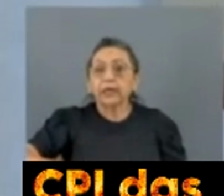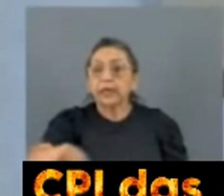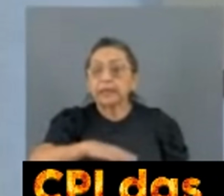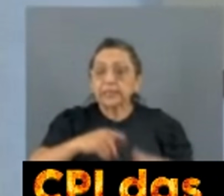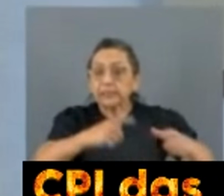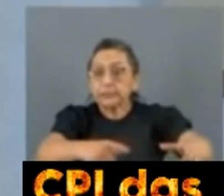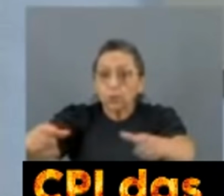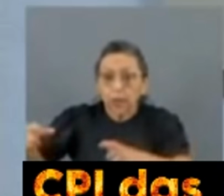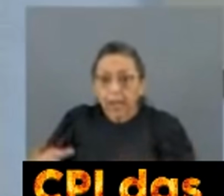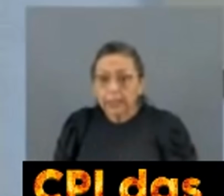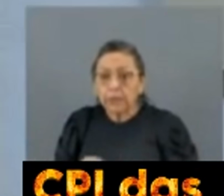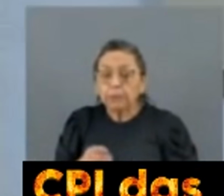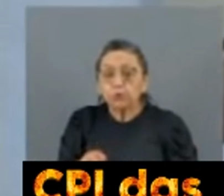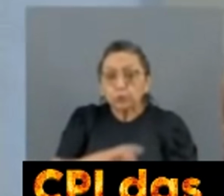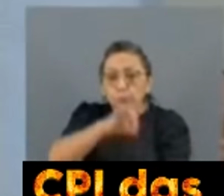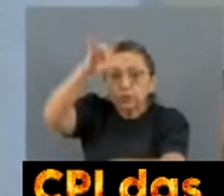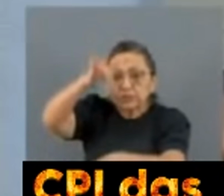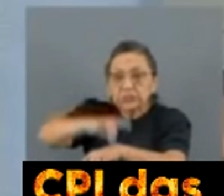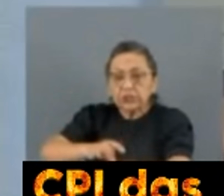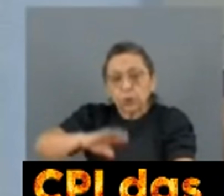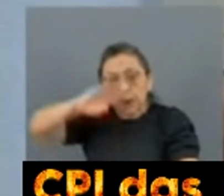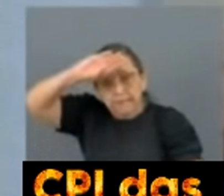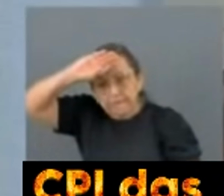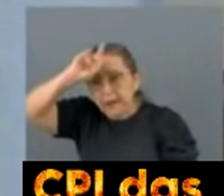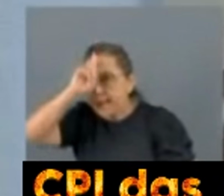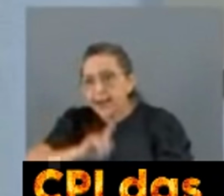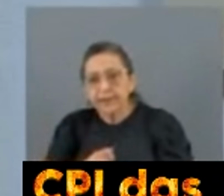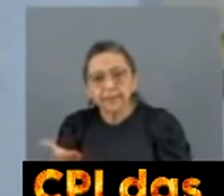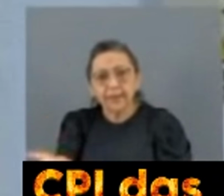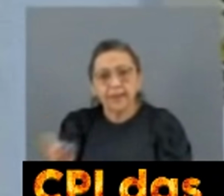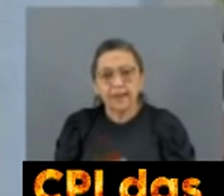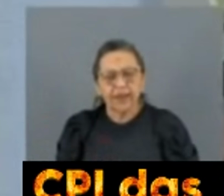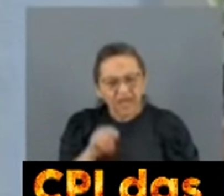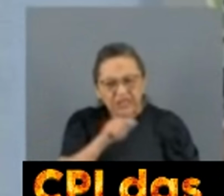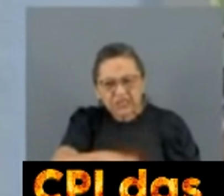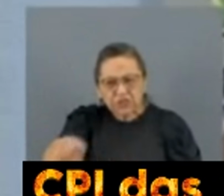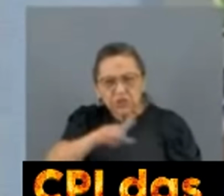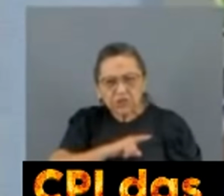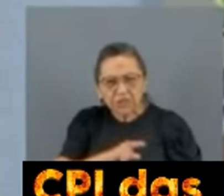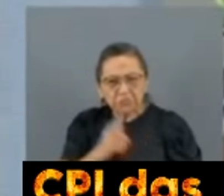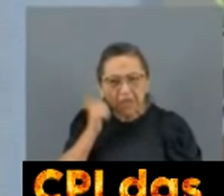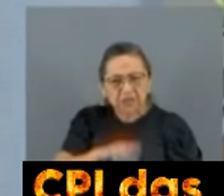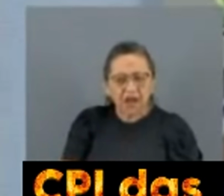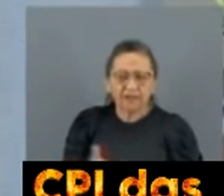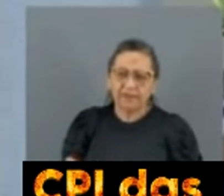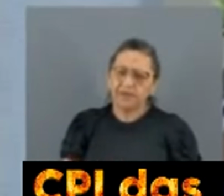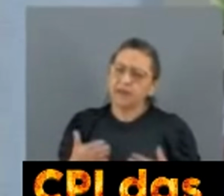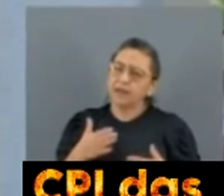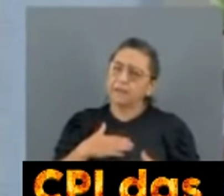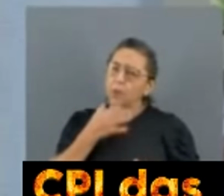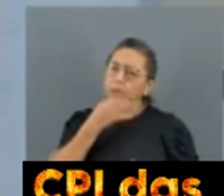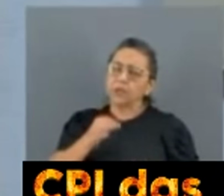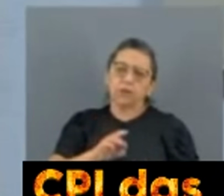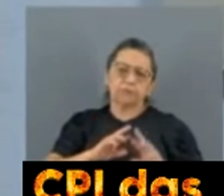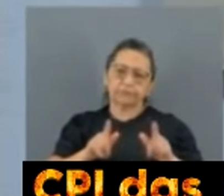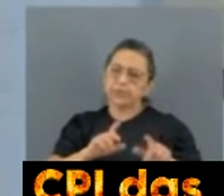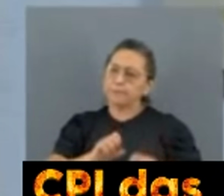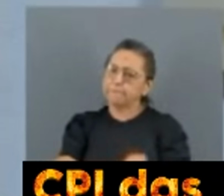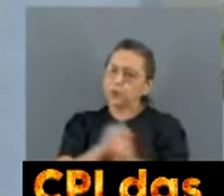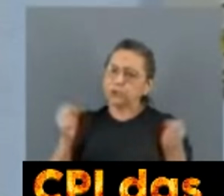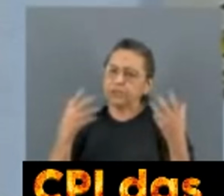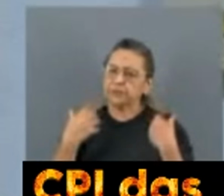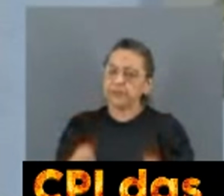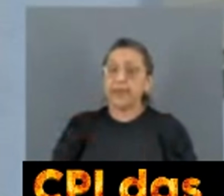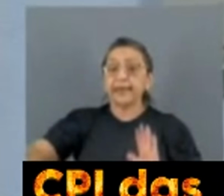de mosquito da malária, tá lá. É isso que a gente deve herdar? Isso para mim